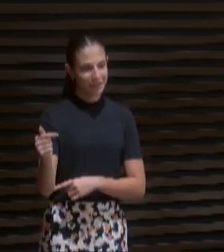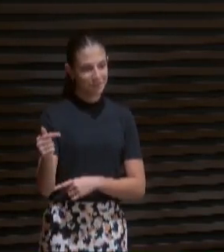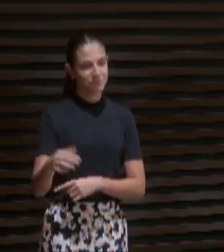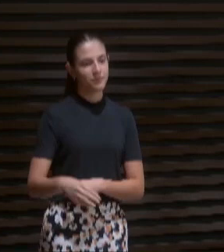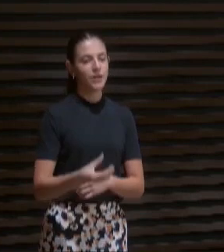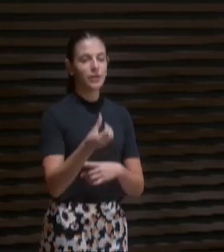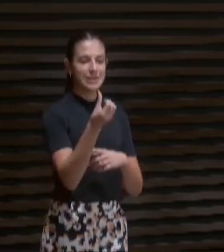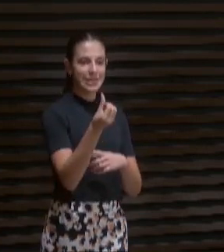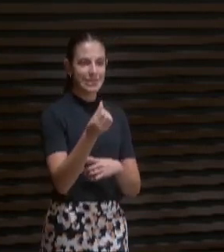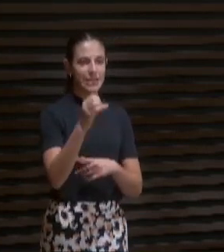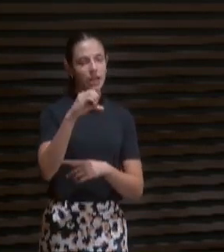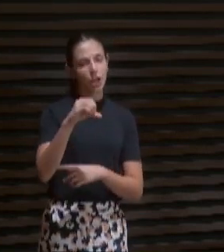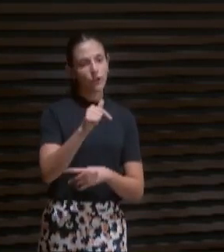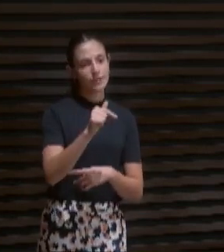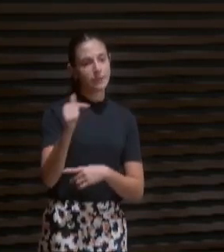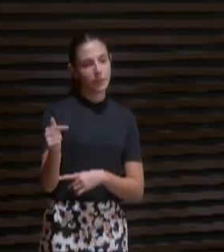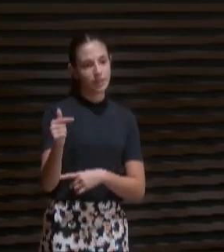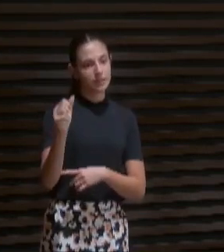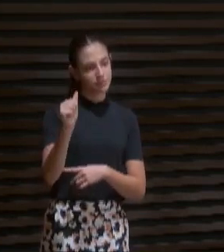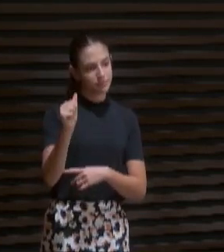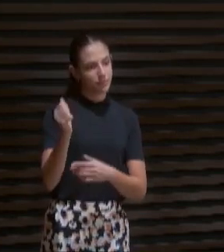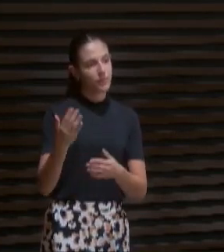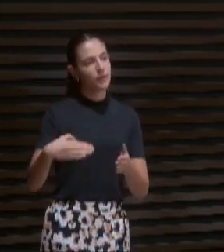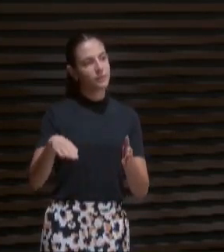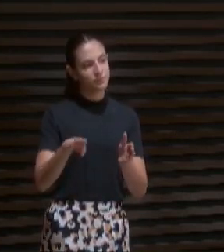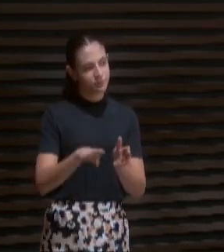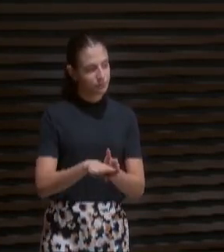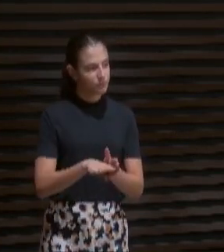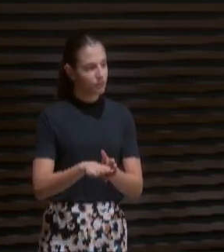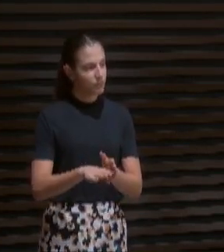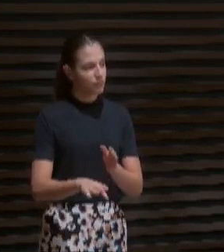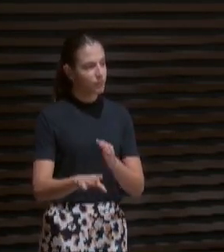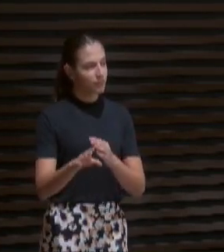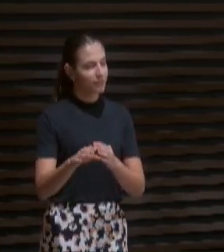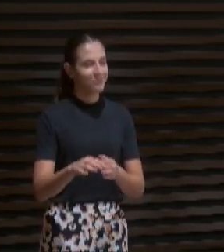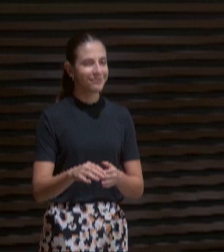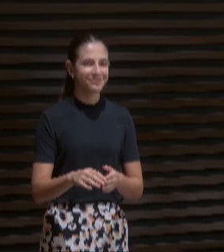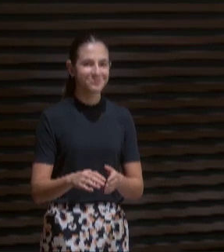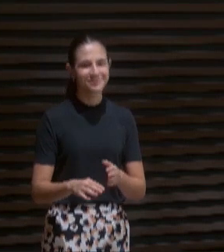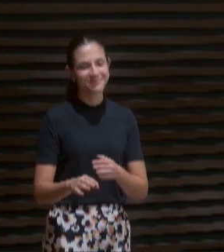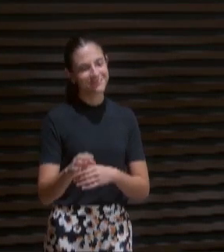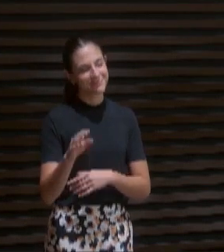69 semanas se cumpriram desde que Artaxerxes